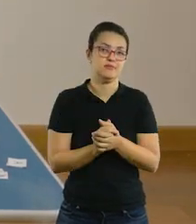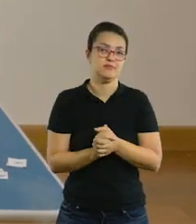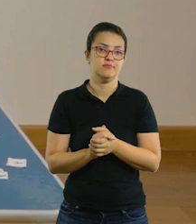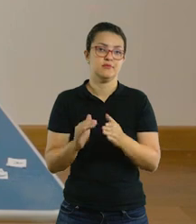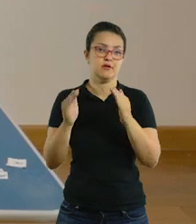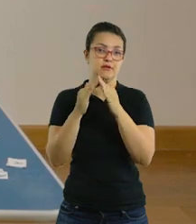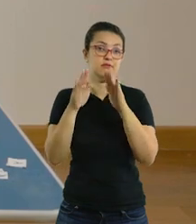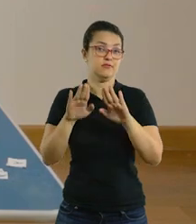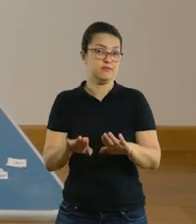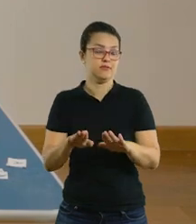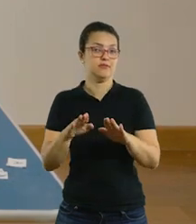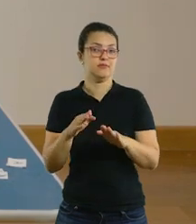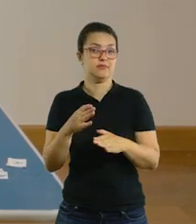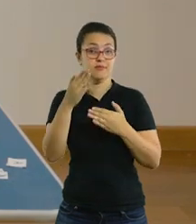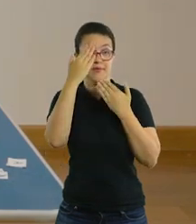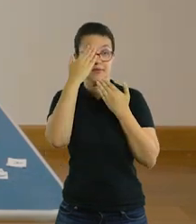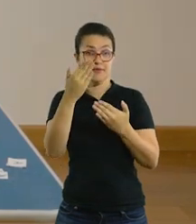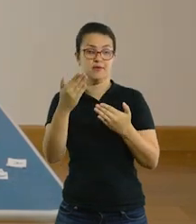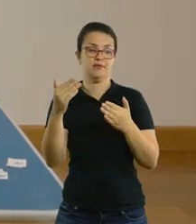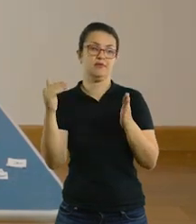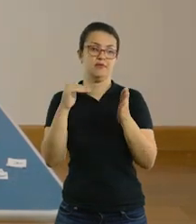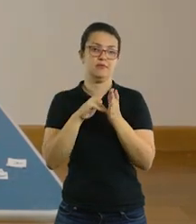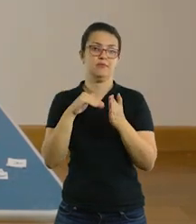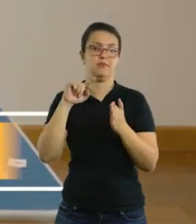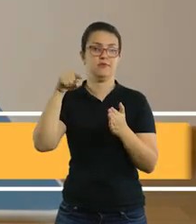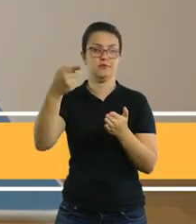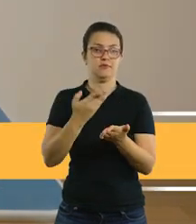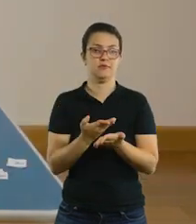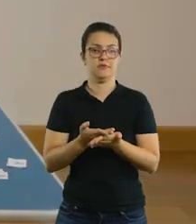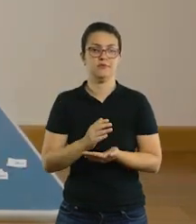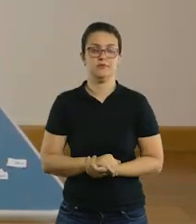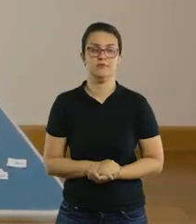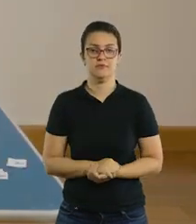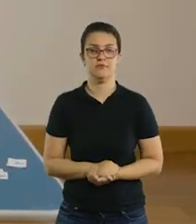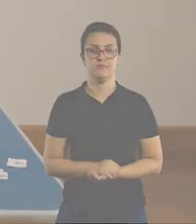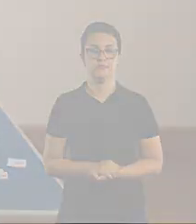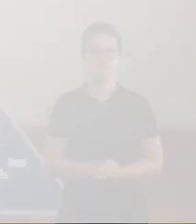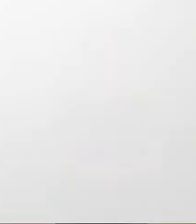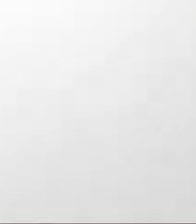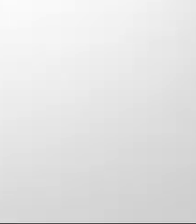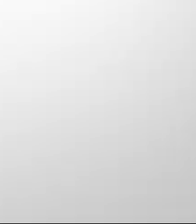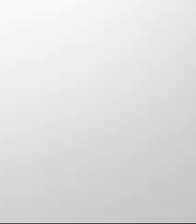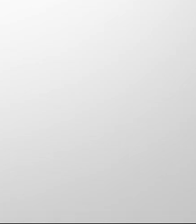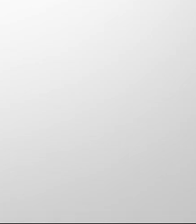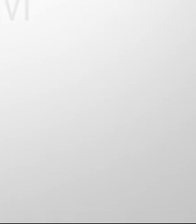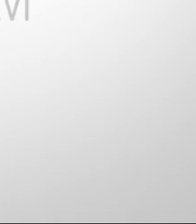de casa e fiquem em casa. Tá bom? Obrigada, gente. Até o próximo vídeo.